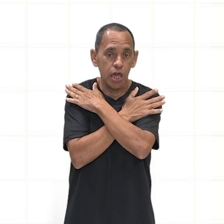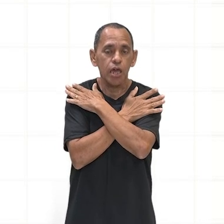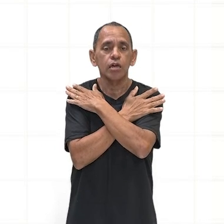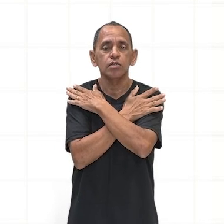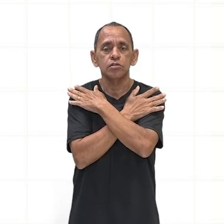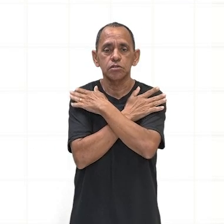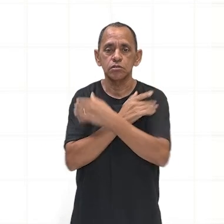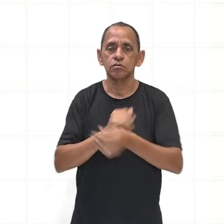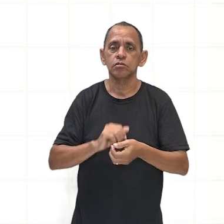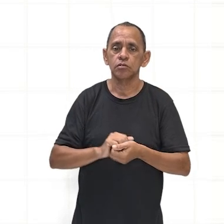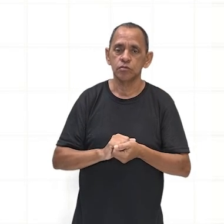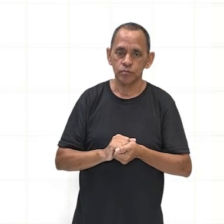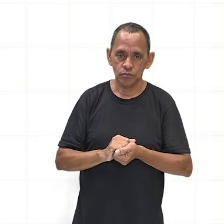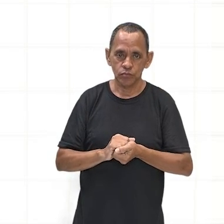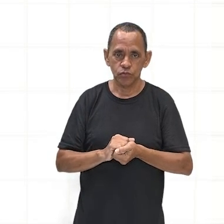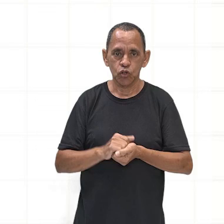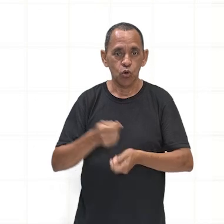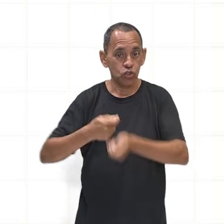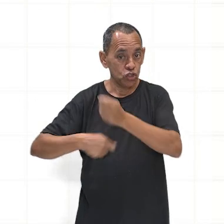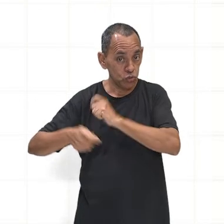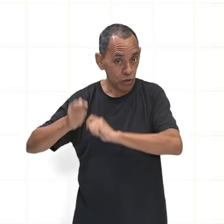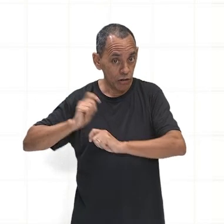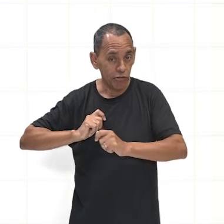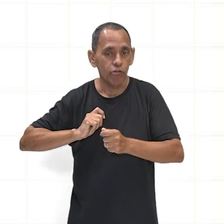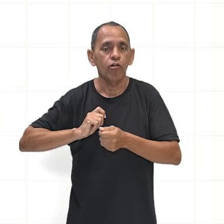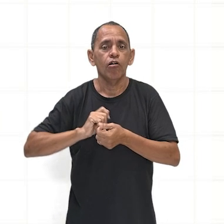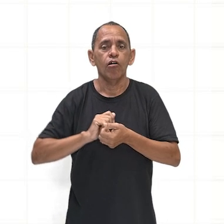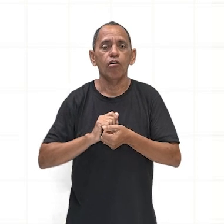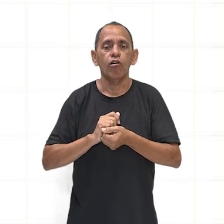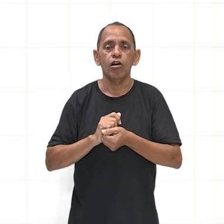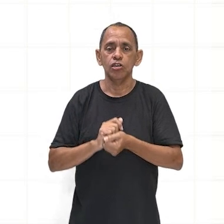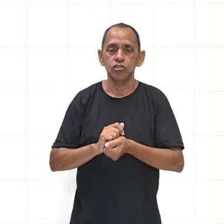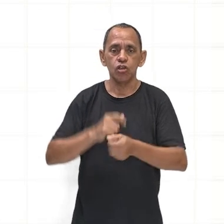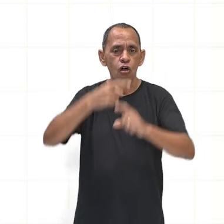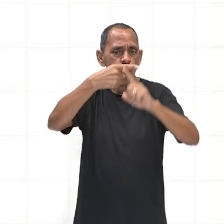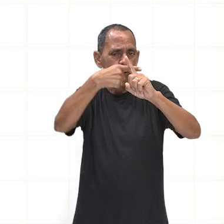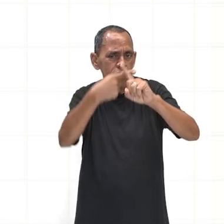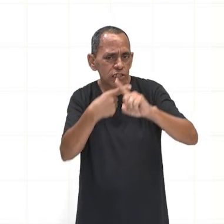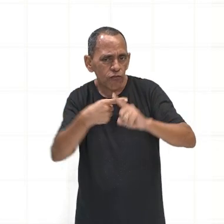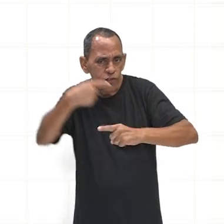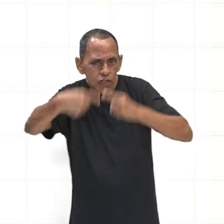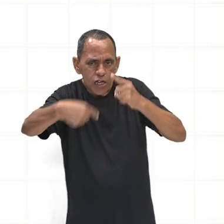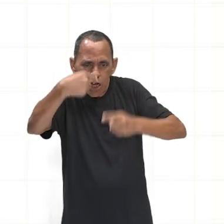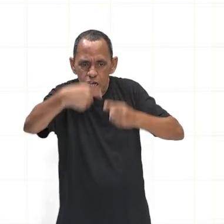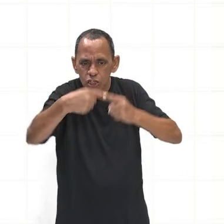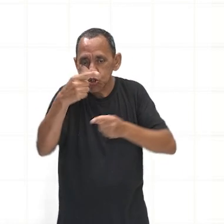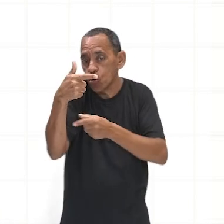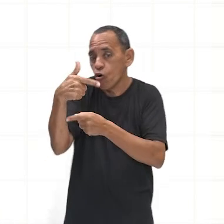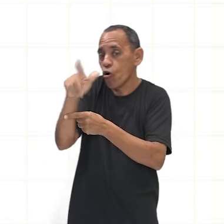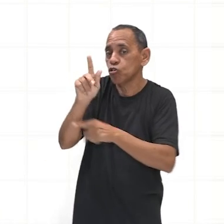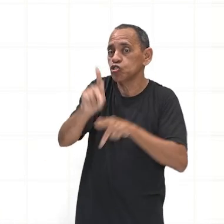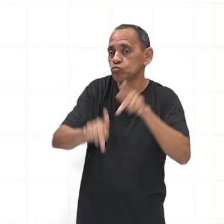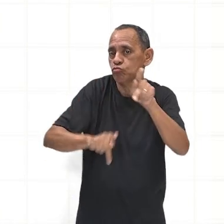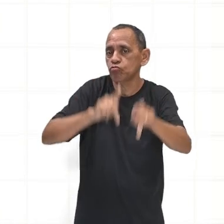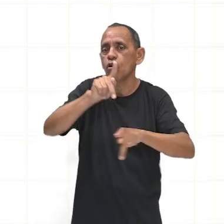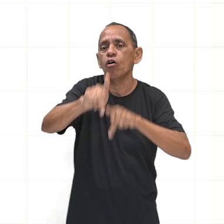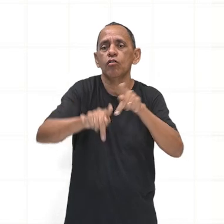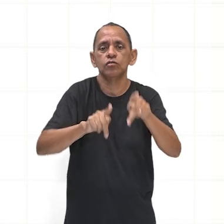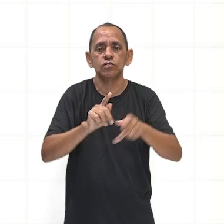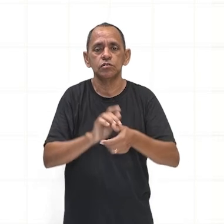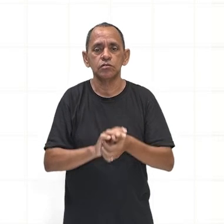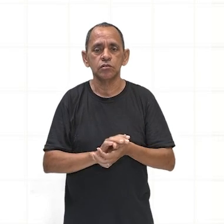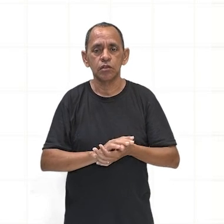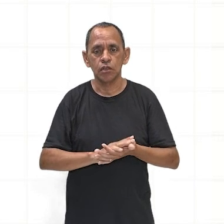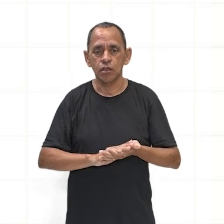região e implantando as bases de sua colonização. E aí, todo aquele povo que